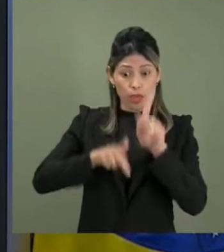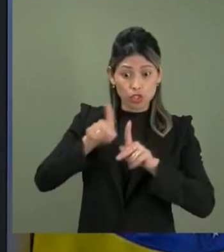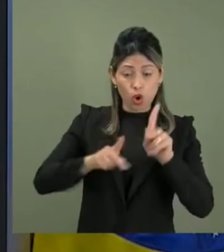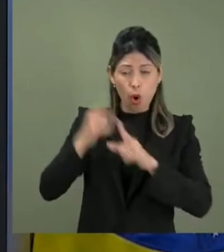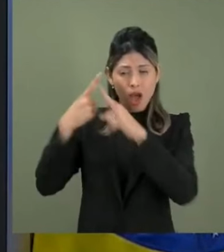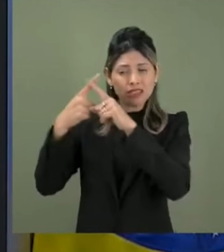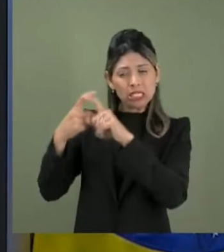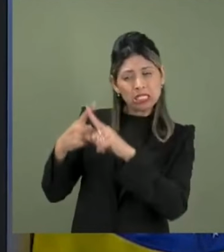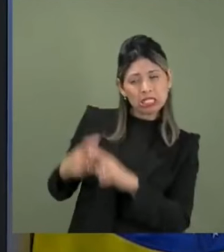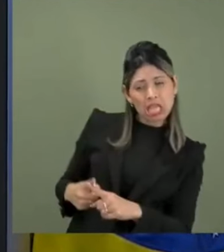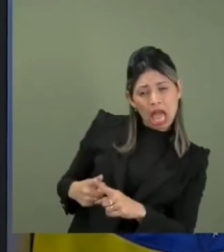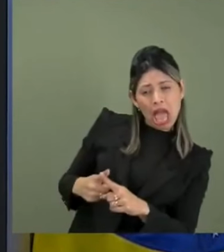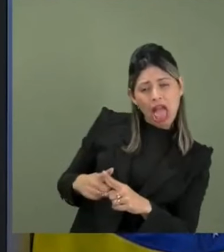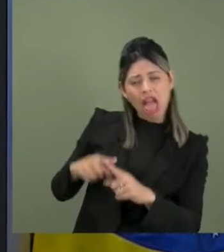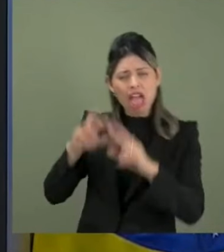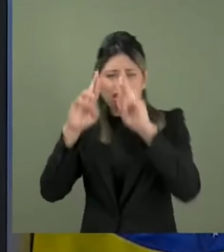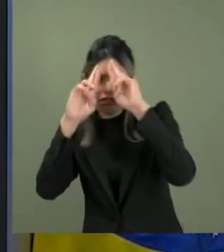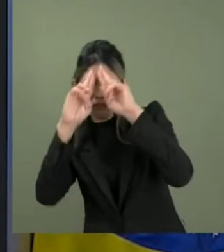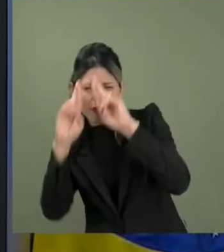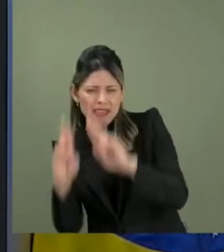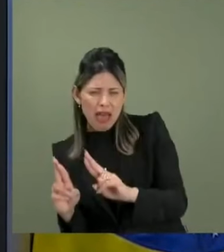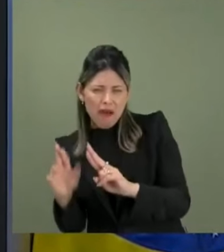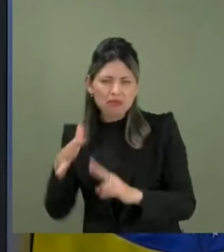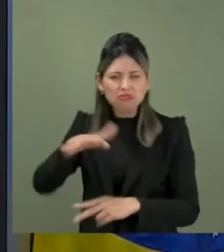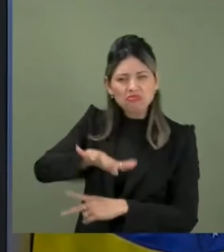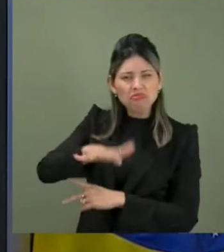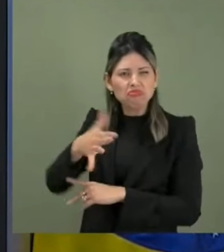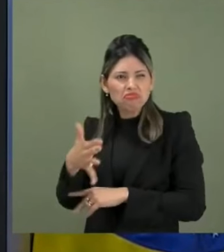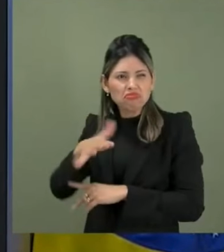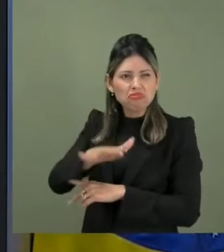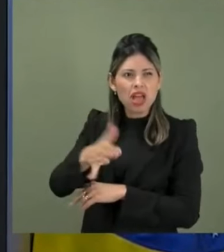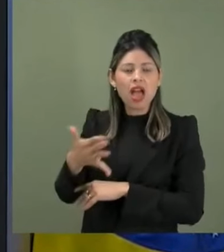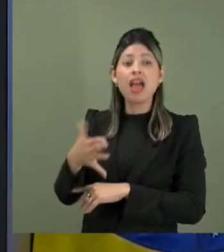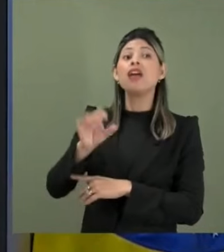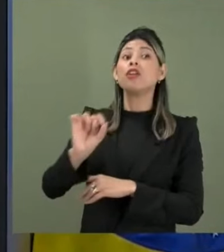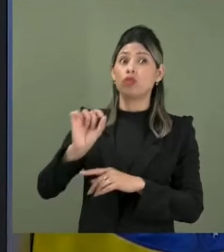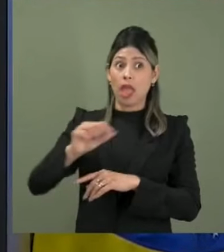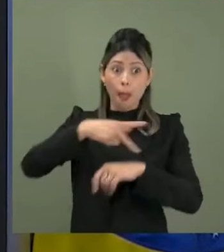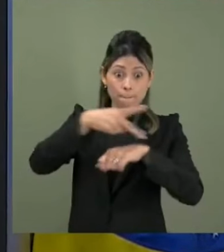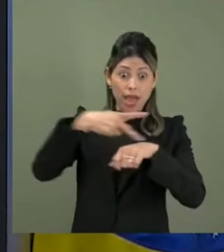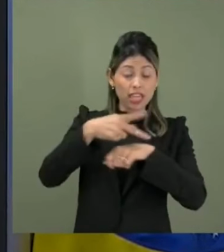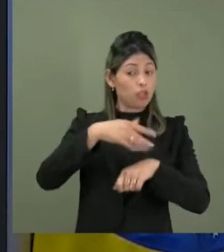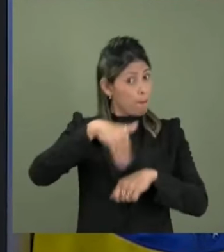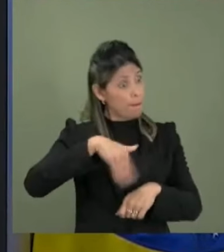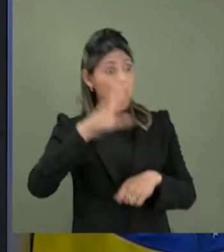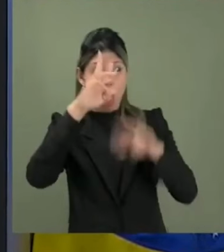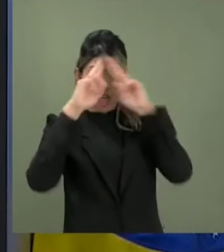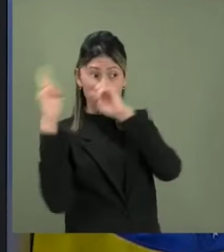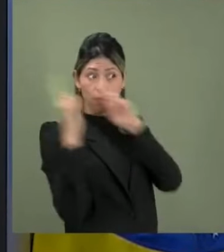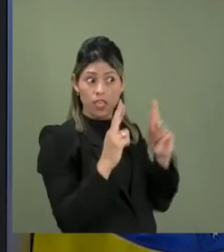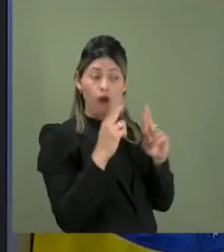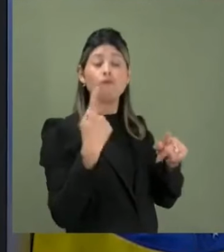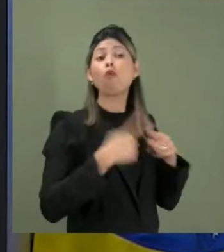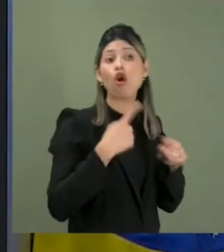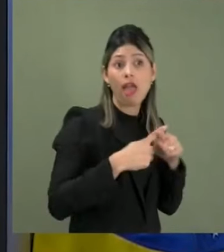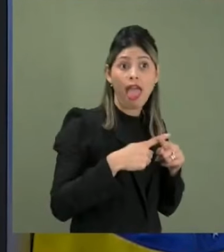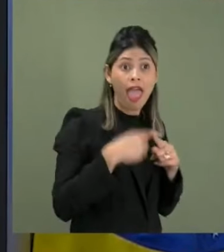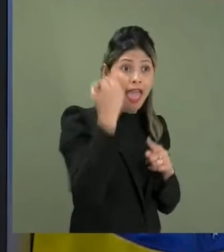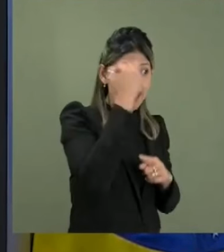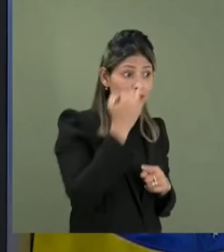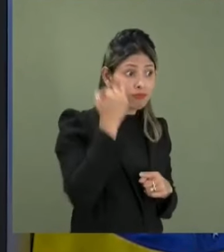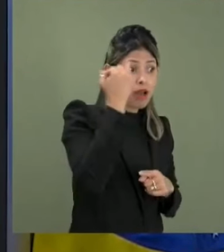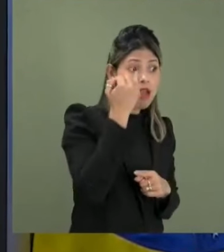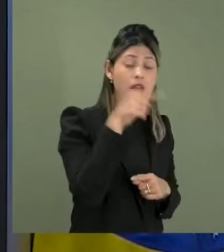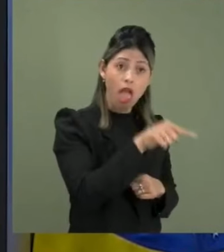isso mais ou menos, mas o país que eles mais respeitavam foi a Espanha. Por que a Espanha? Porque a Espanha